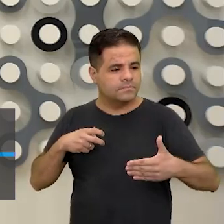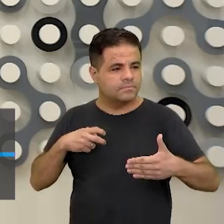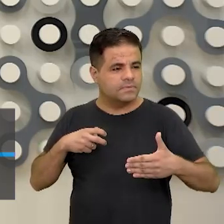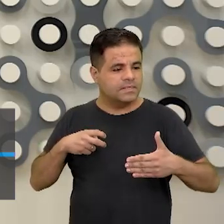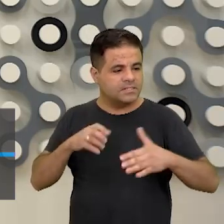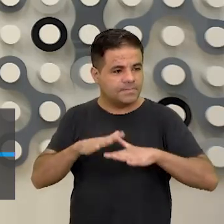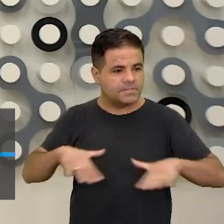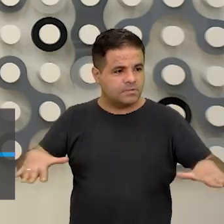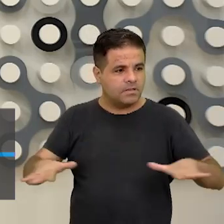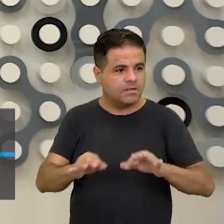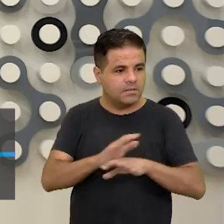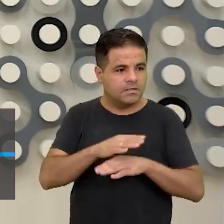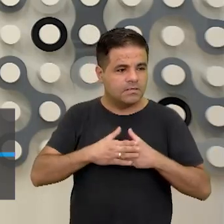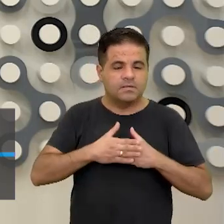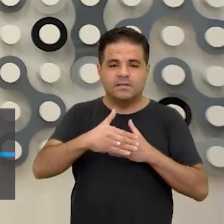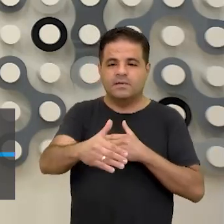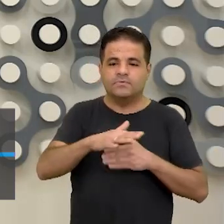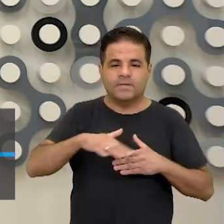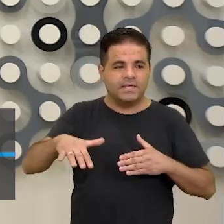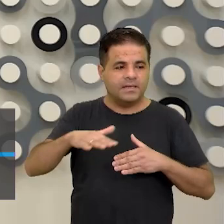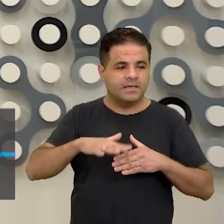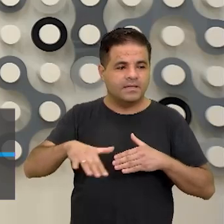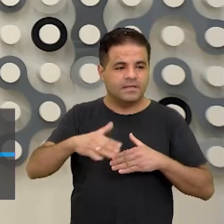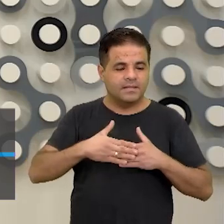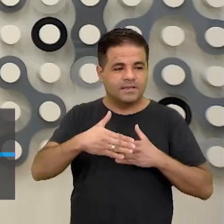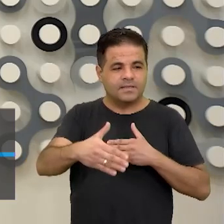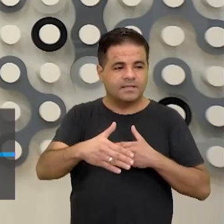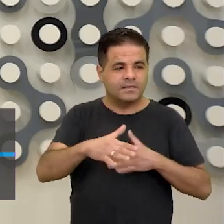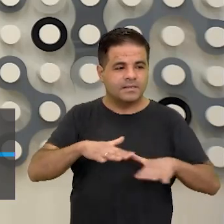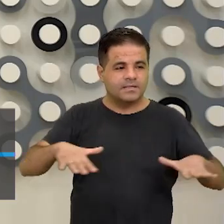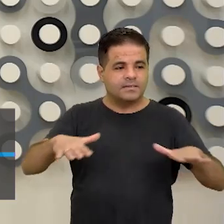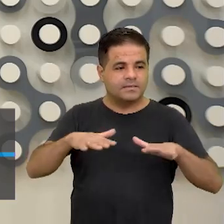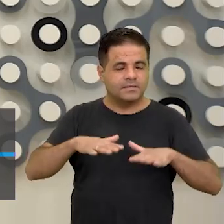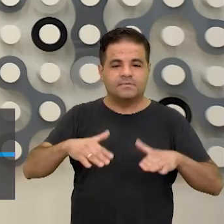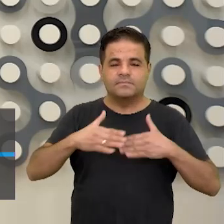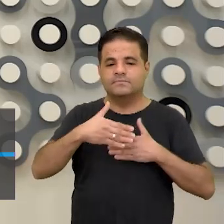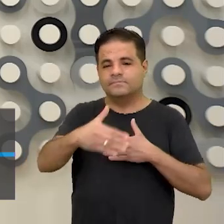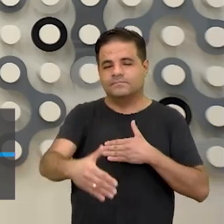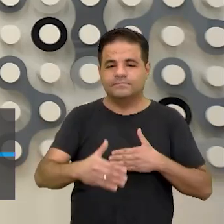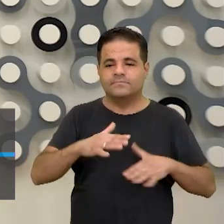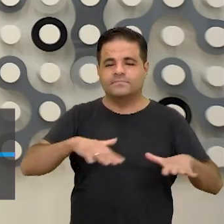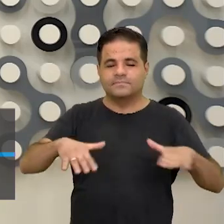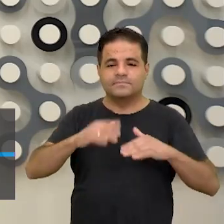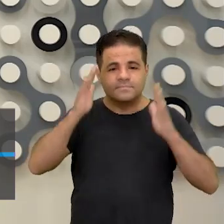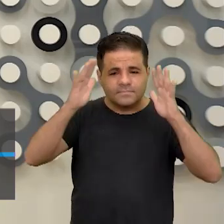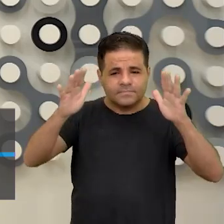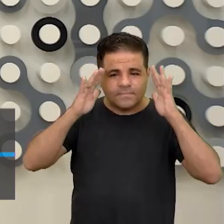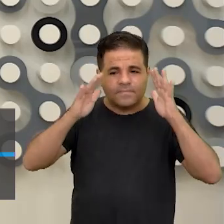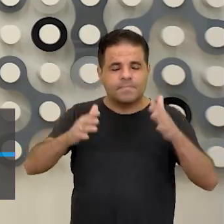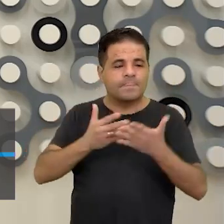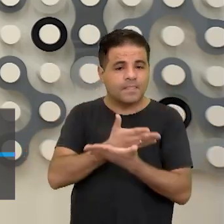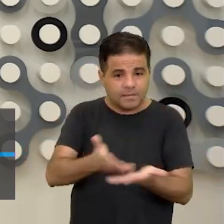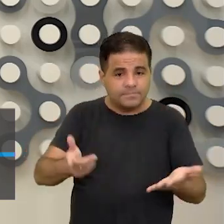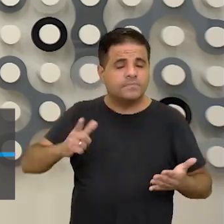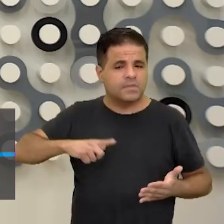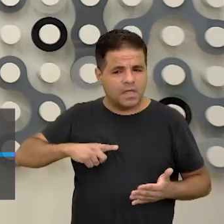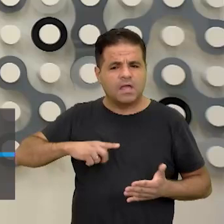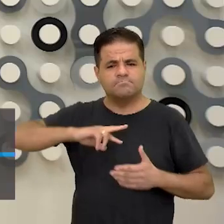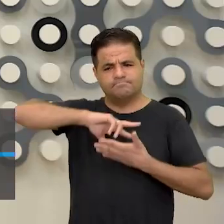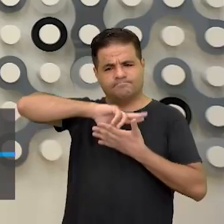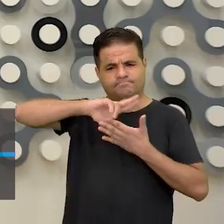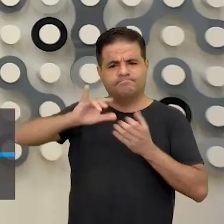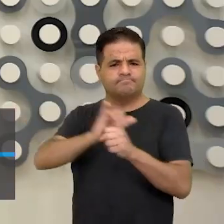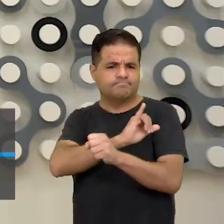consumo de alimentos, por exemplo, né? Então é importante a gente pensar nessa diferença e pensar também que, por exemplo, existe uma